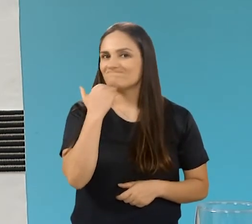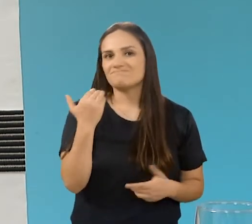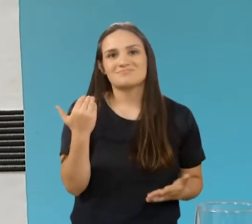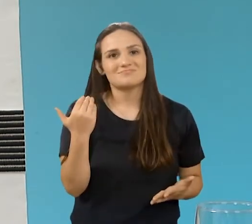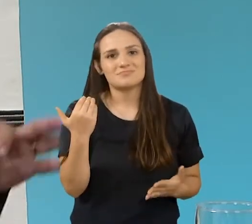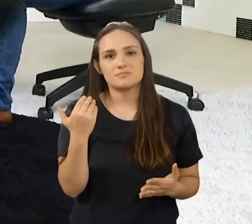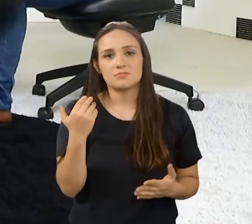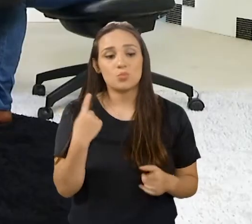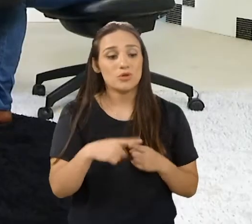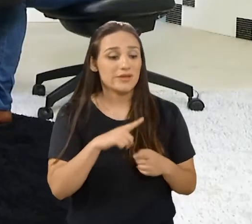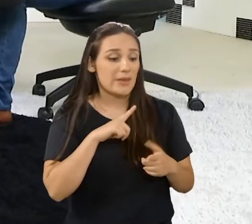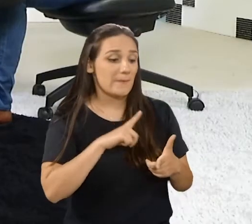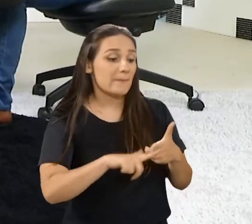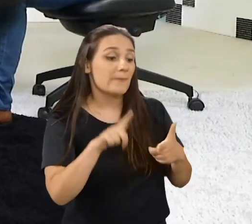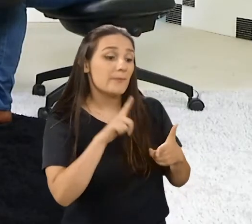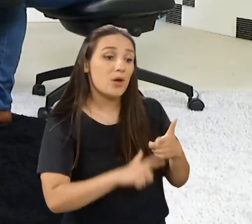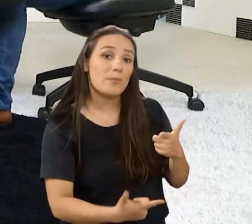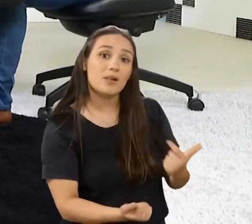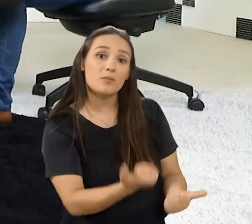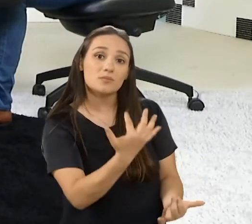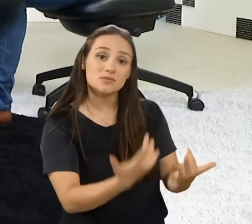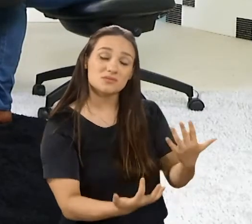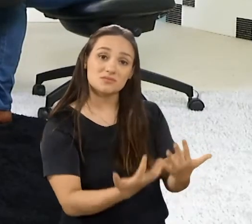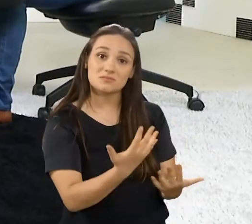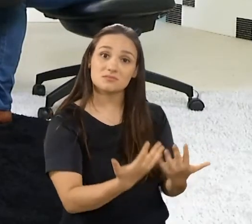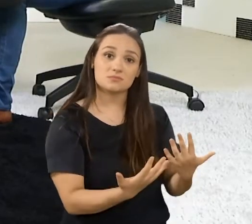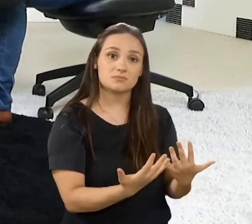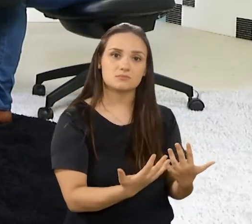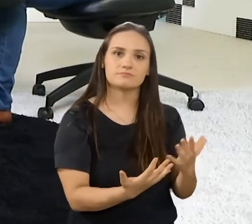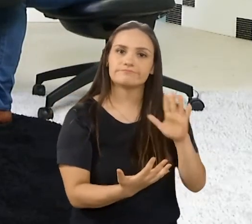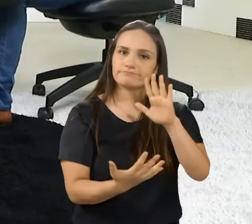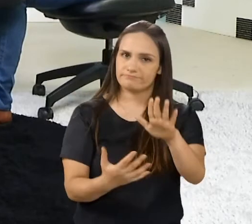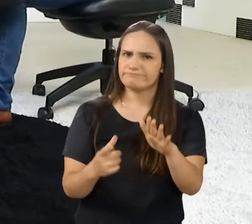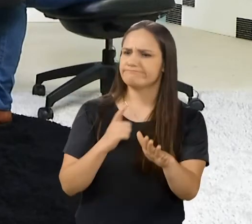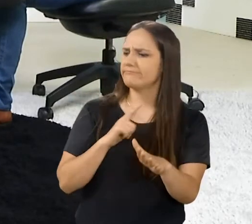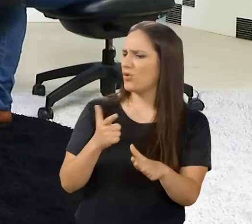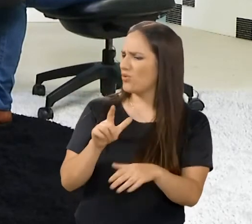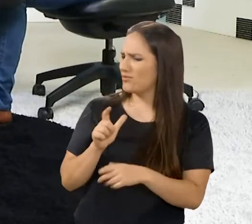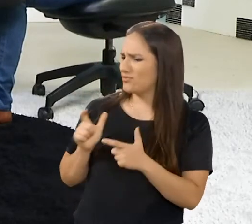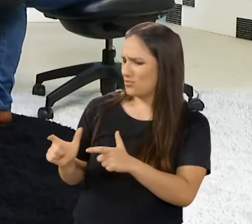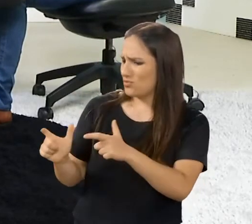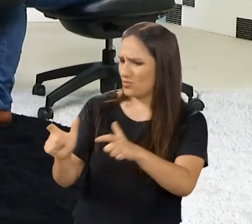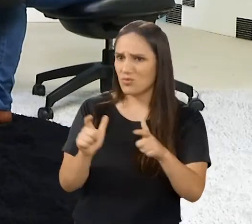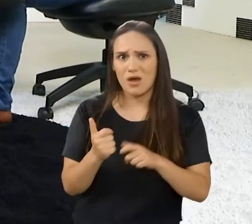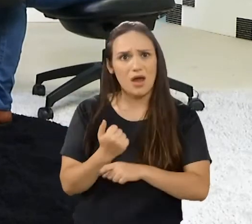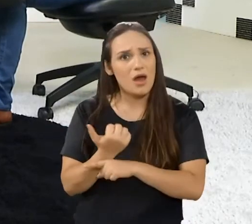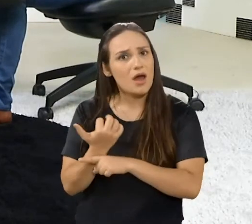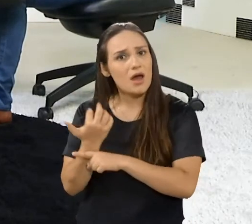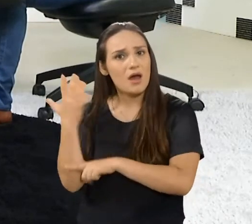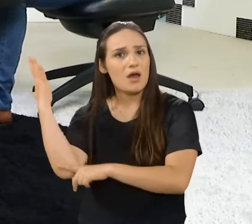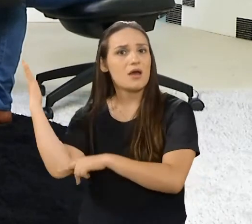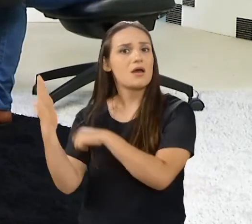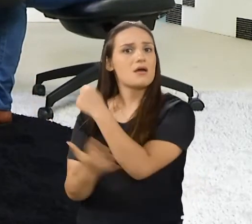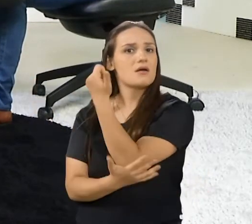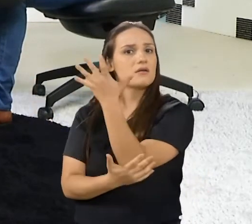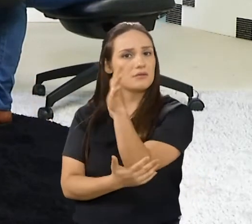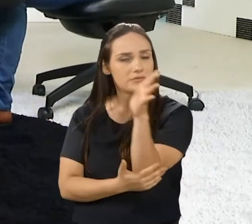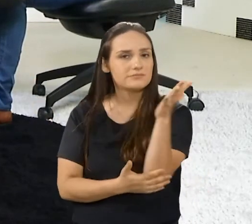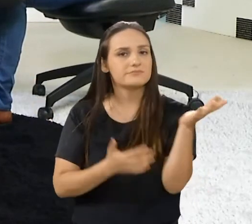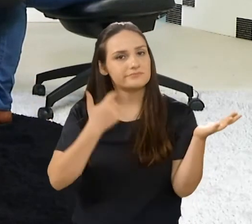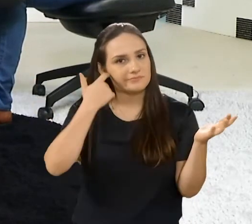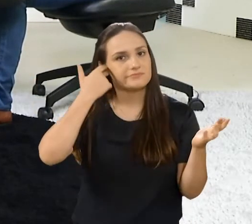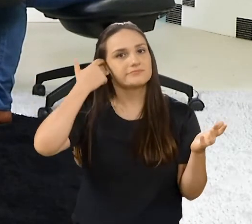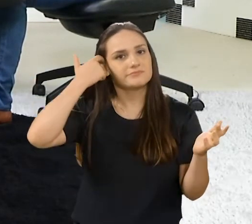problema do incêndio nesse período seco no bioma Pantanal. Você tem outros biomas. Sim. E, por exemplo, nós tivemos as barreiras